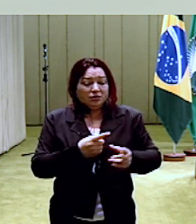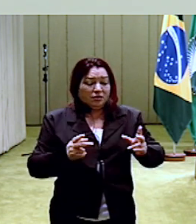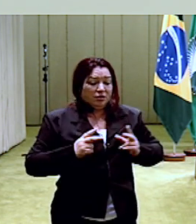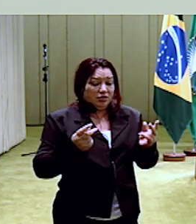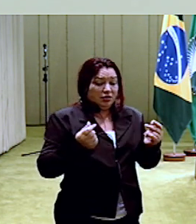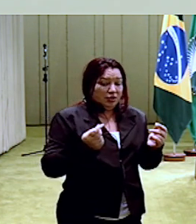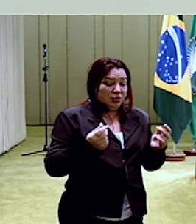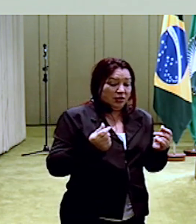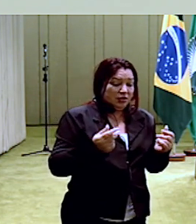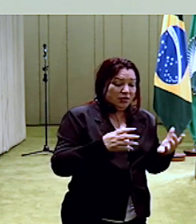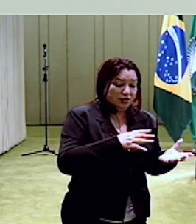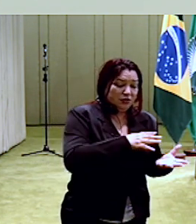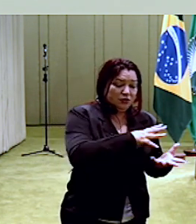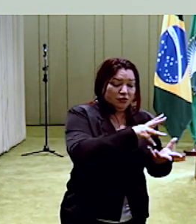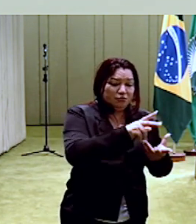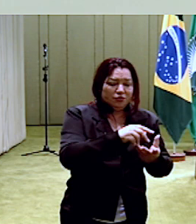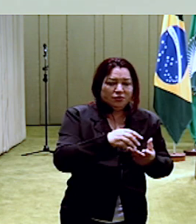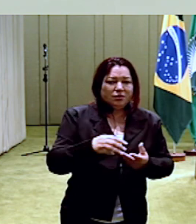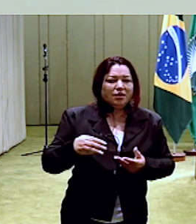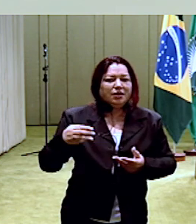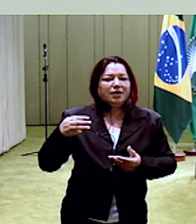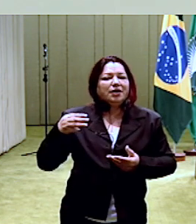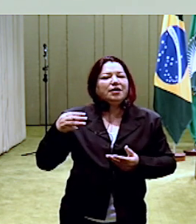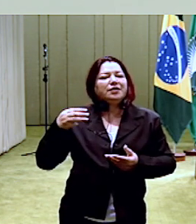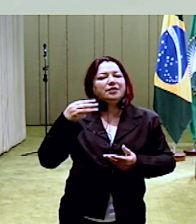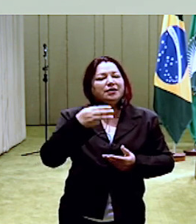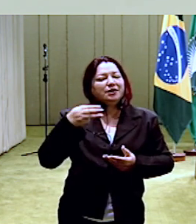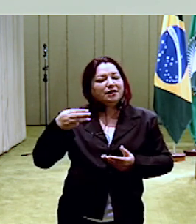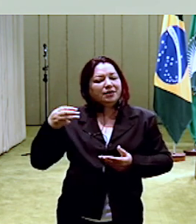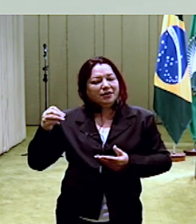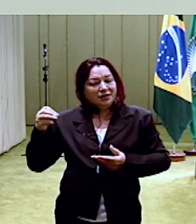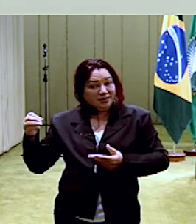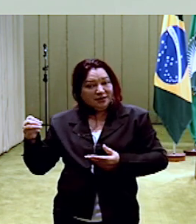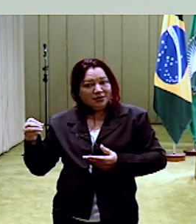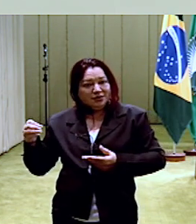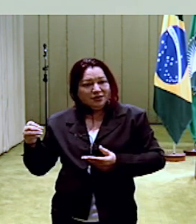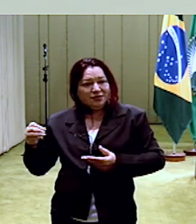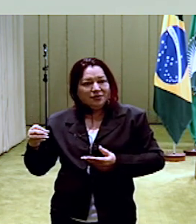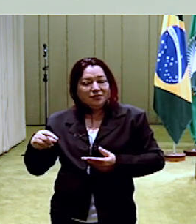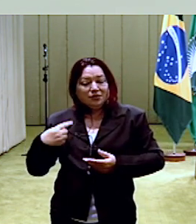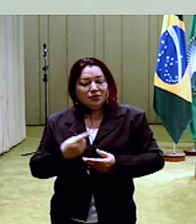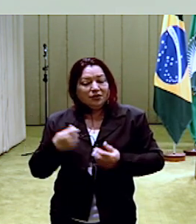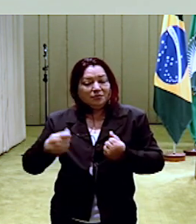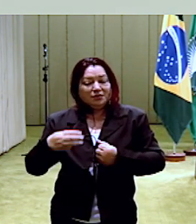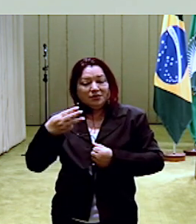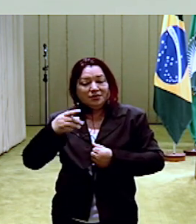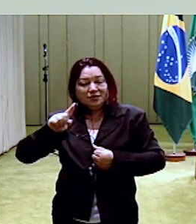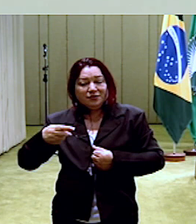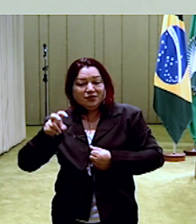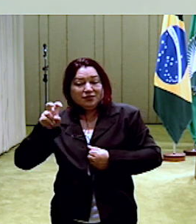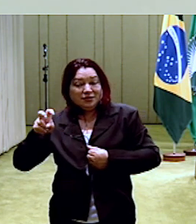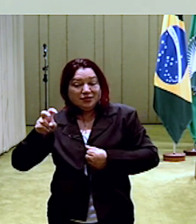no mundo é de 350 trilhões de dólares. Para a gente cumprir a Agenda 2030 da ONU, a gente precisa de 3,5 por ano. Não falta,